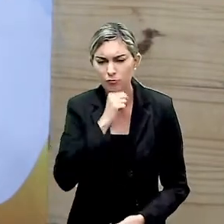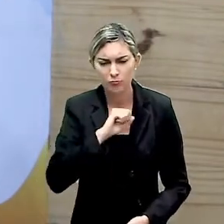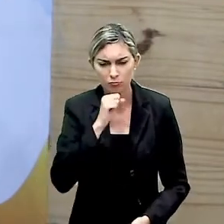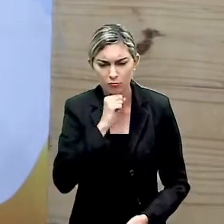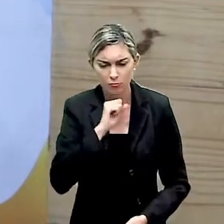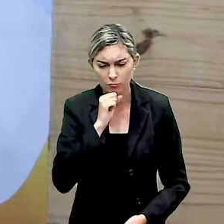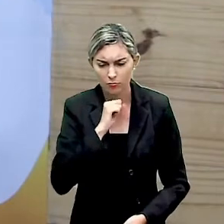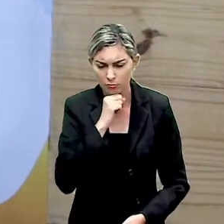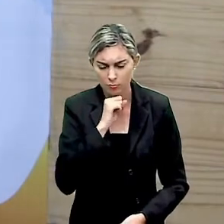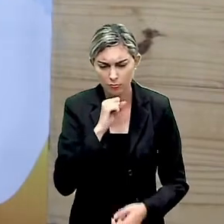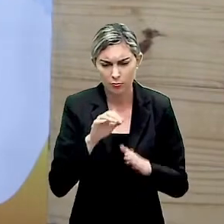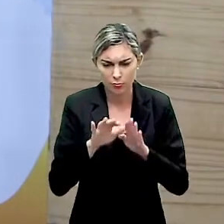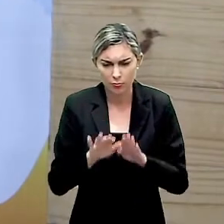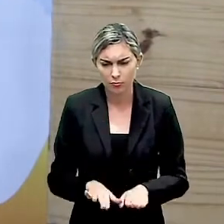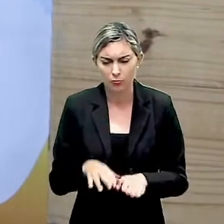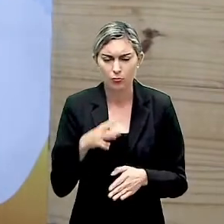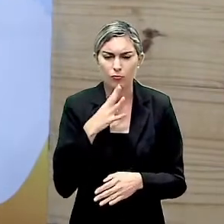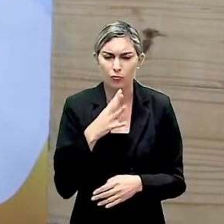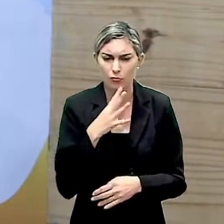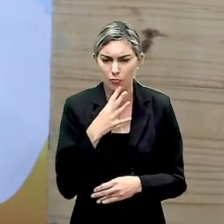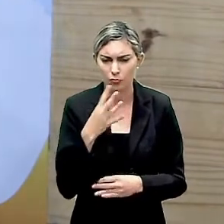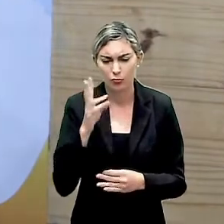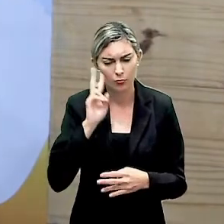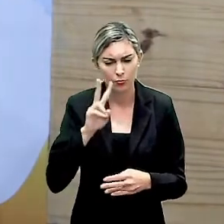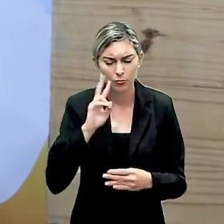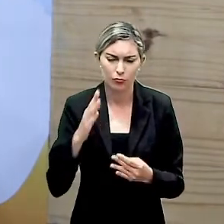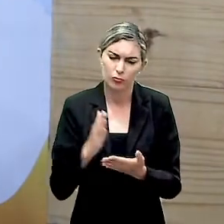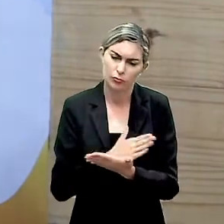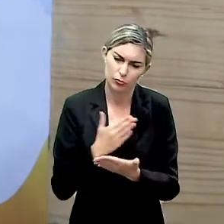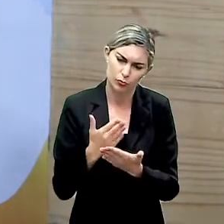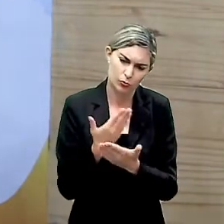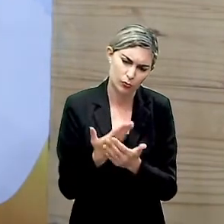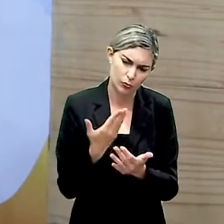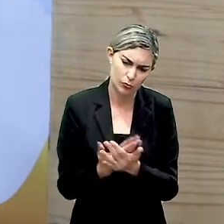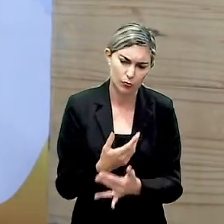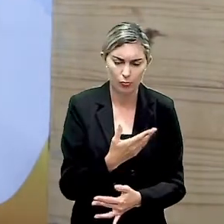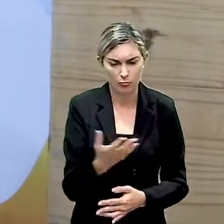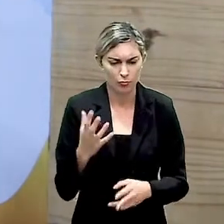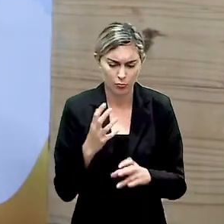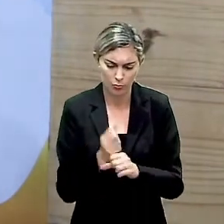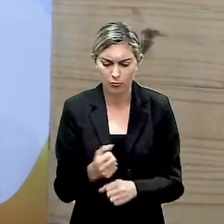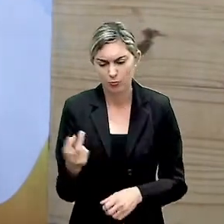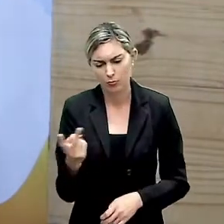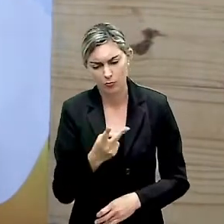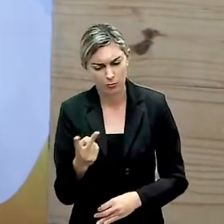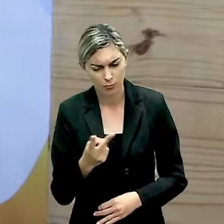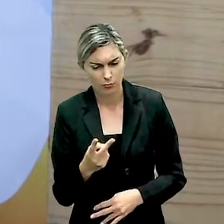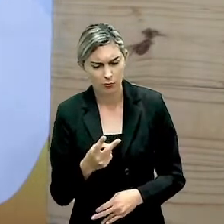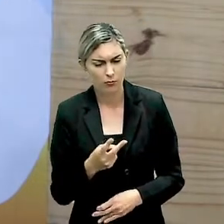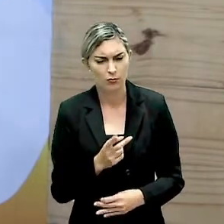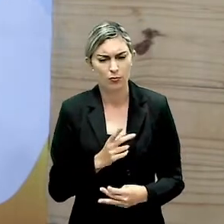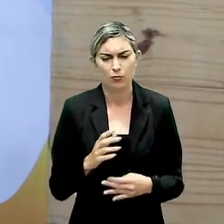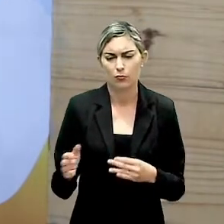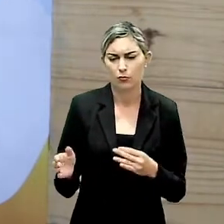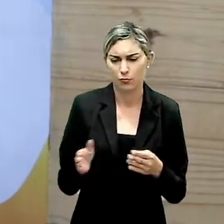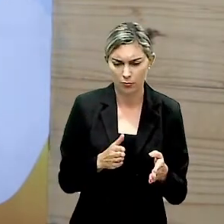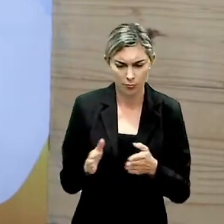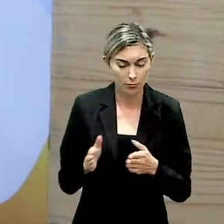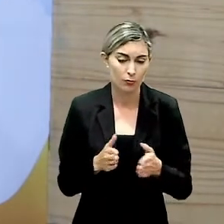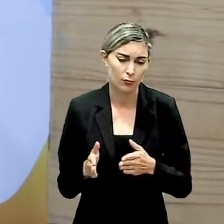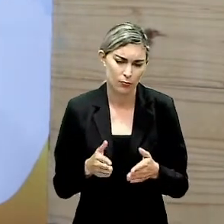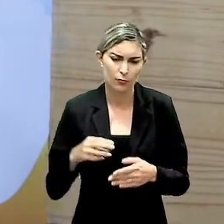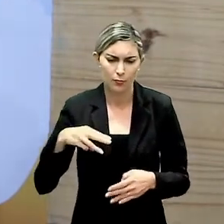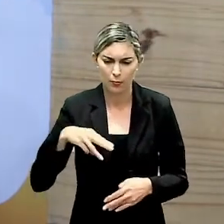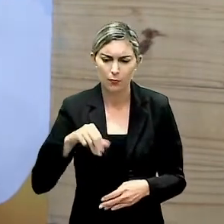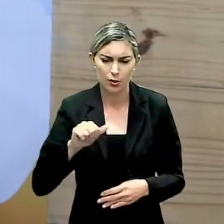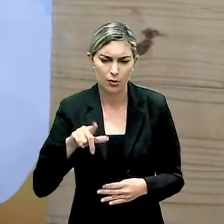tá? Assim como ficou conhecido pelos livros de história e tudo mais. Que é a soma dos dois, tanto a fase oligárquica como a fase, né,